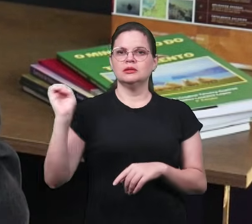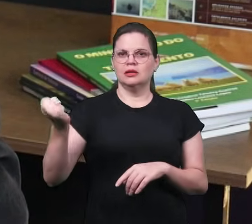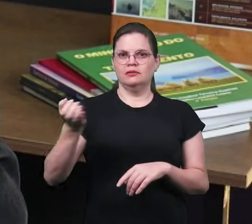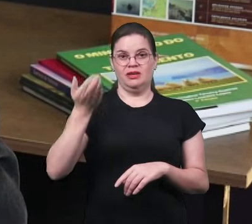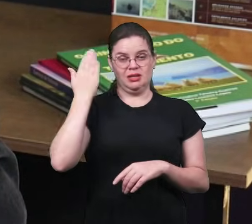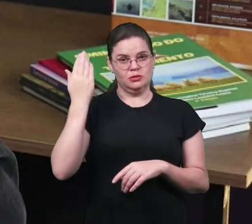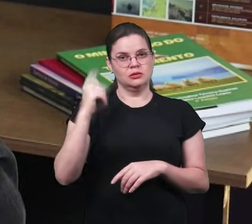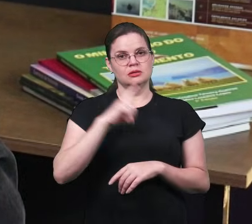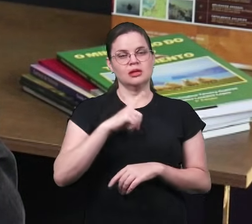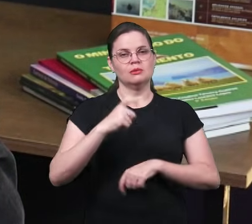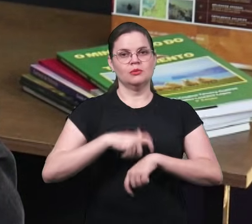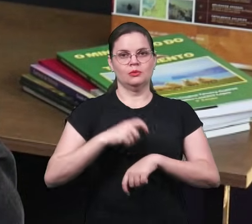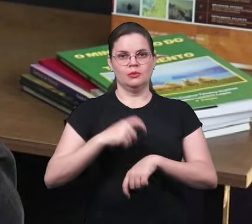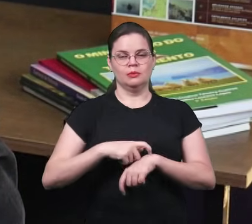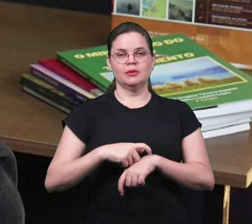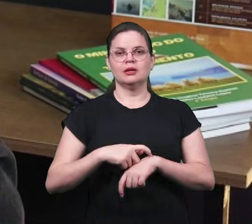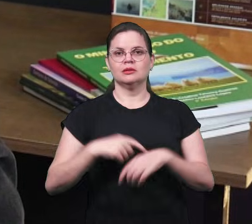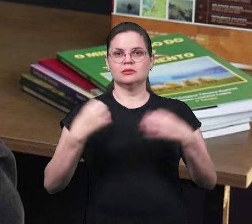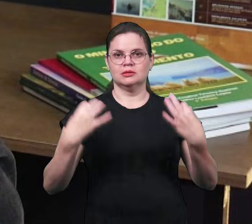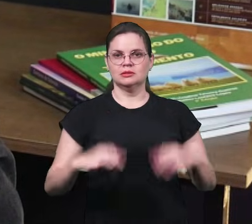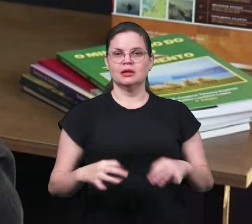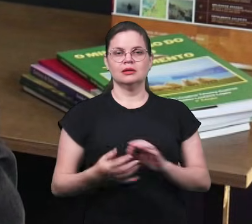a igreja que é